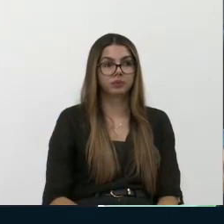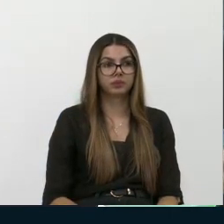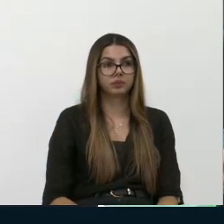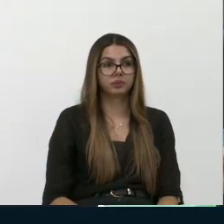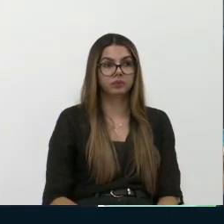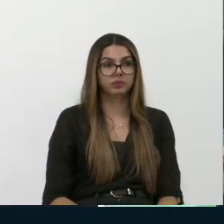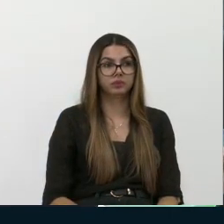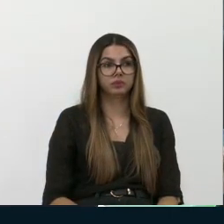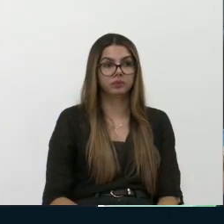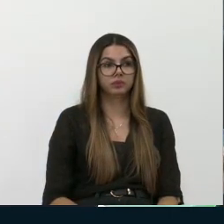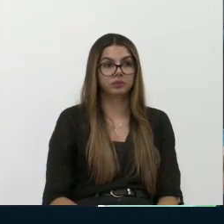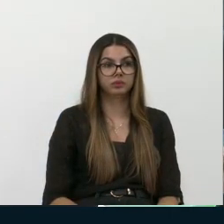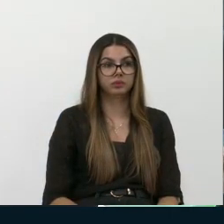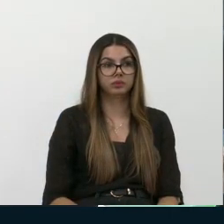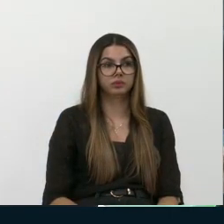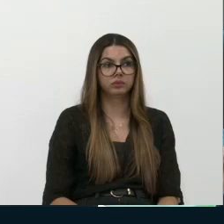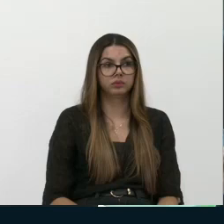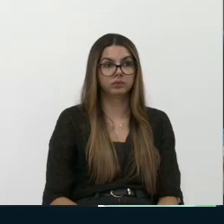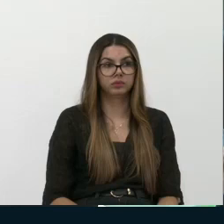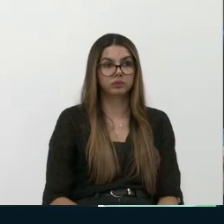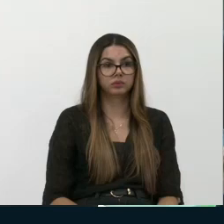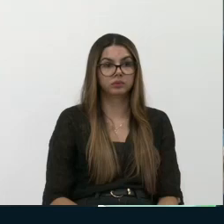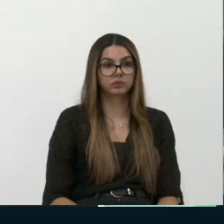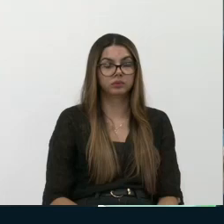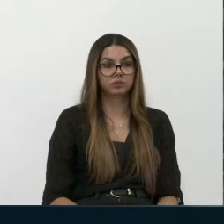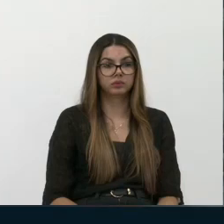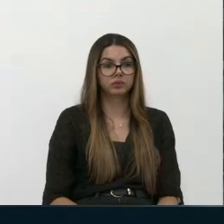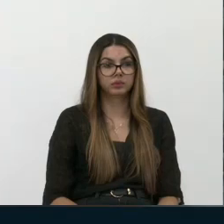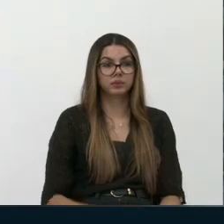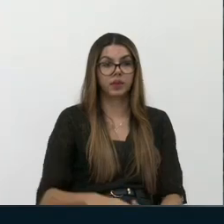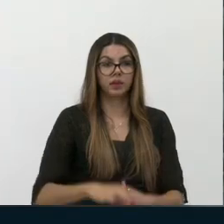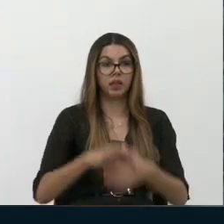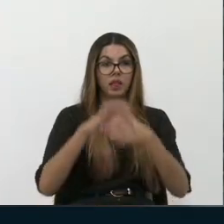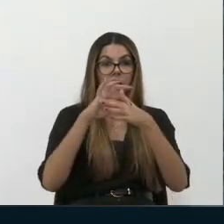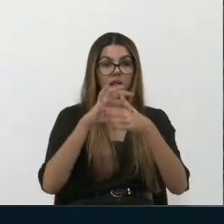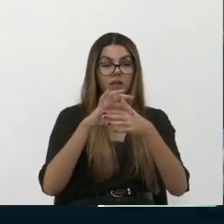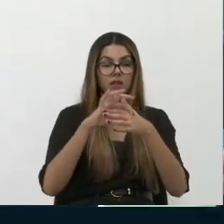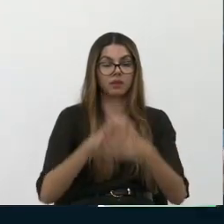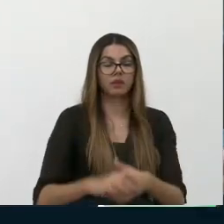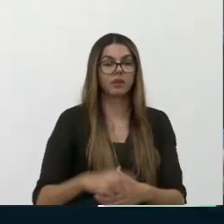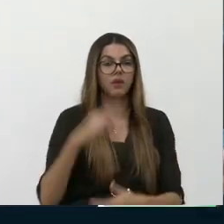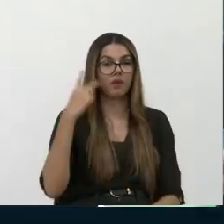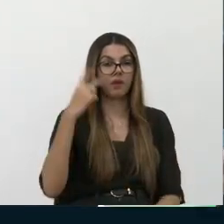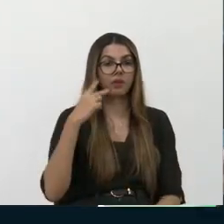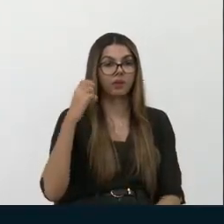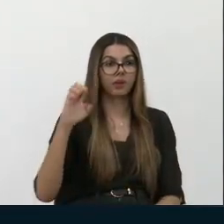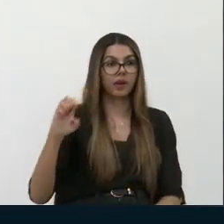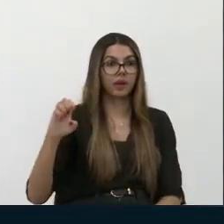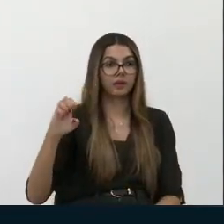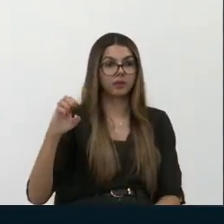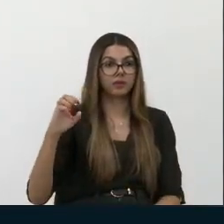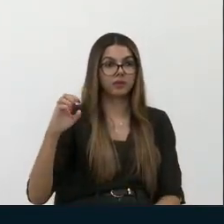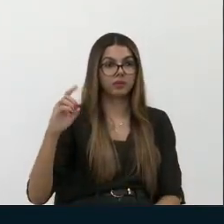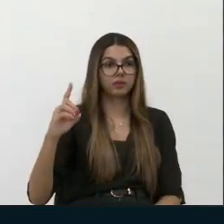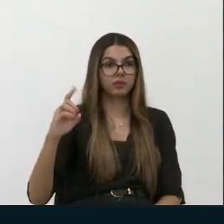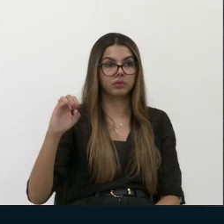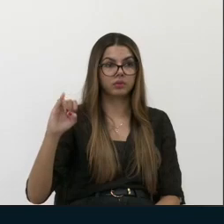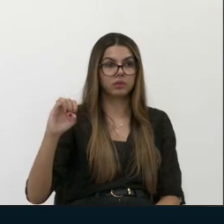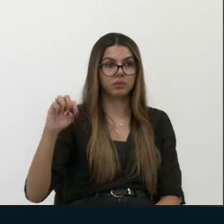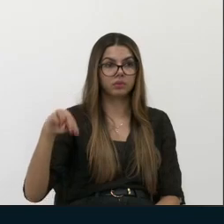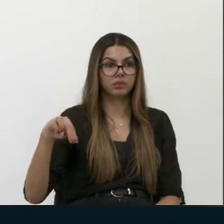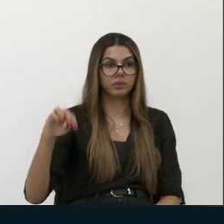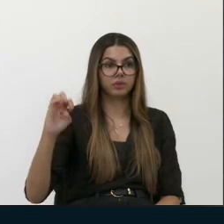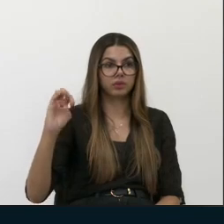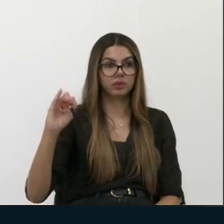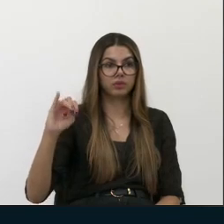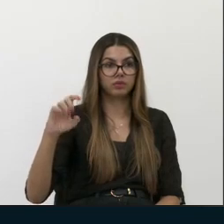Falar pelo artigo 151, vereador Jorginho? Pela liderança, vereador Edmilson. O Jorginho vai falar hoje? Ah, eu achei que ele